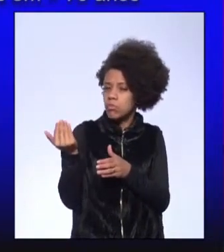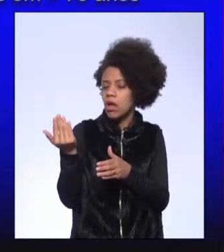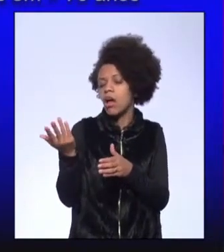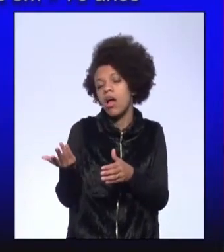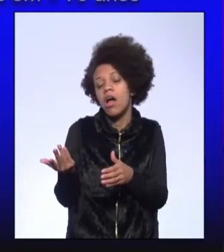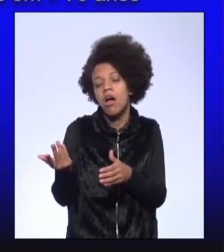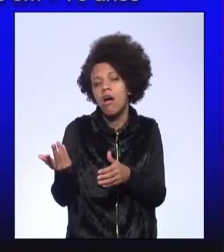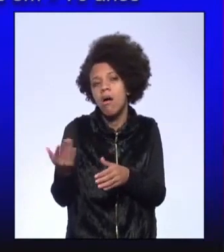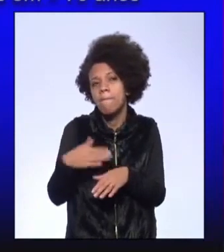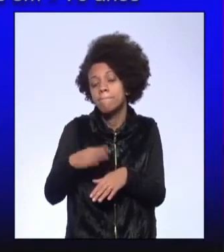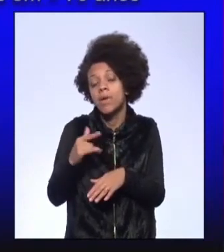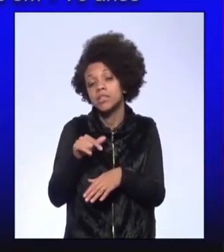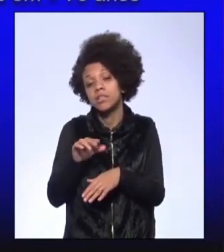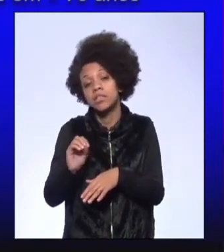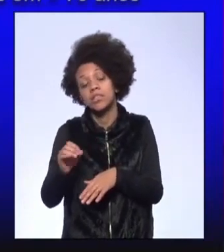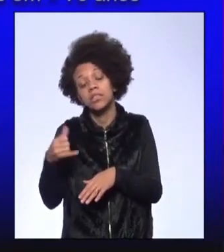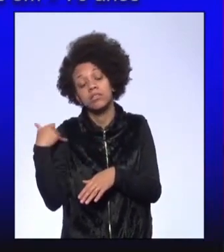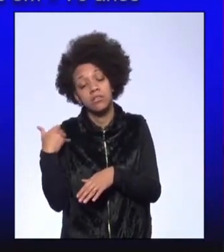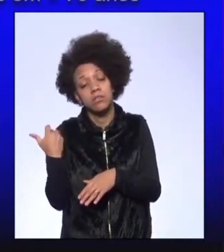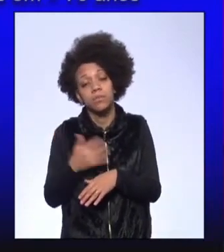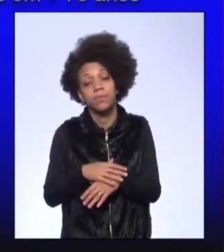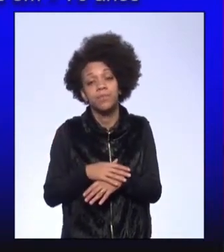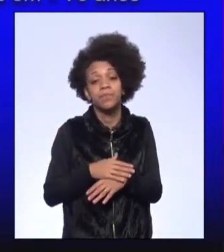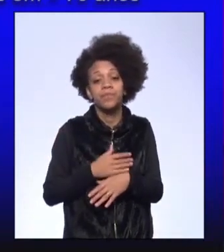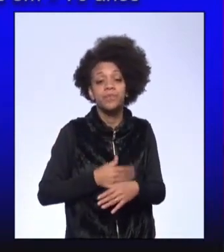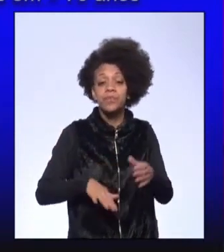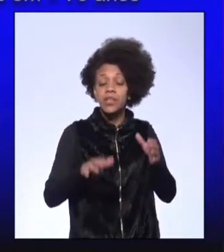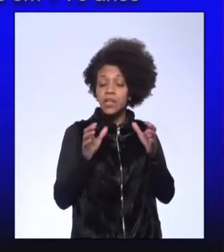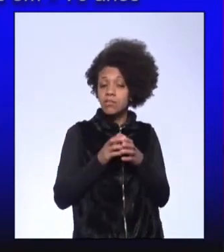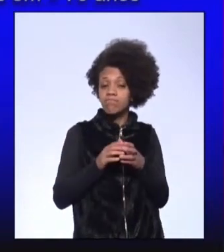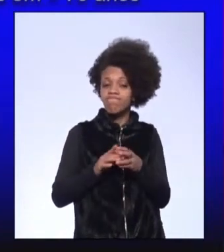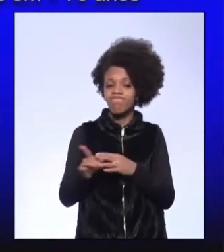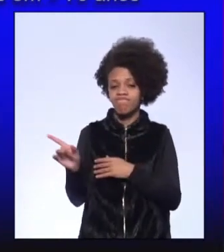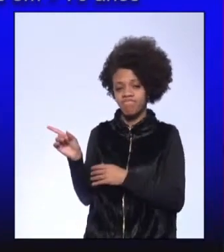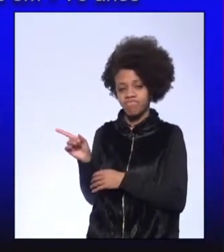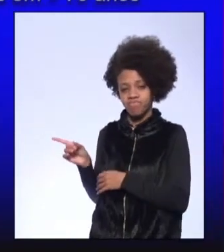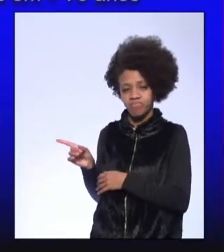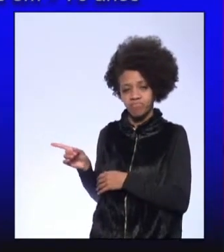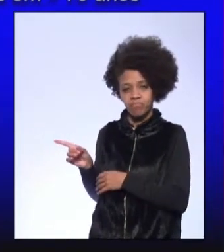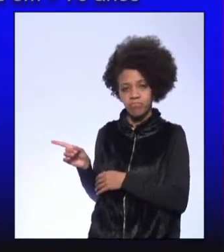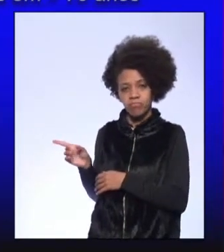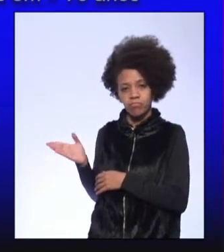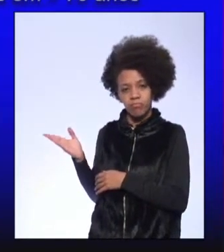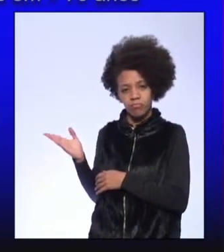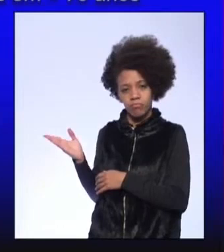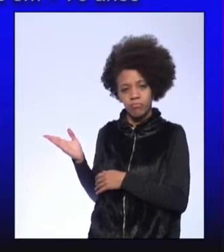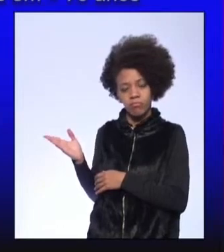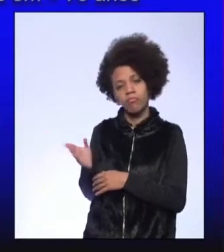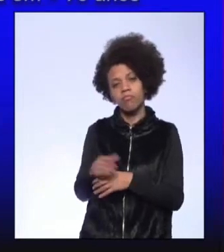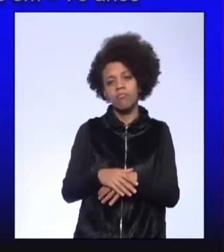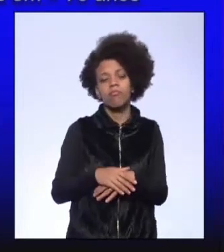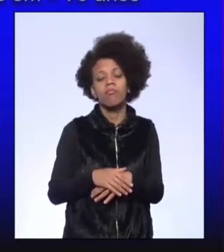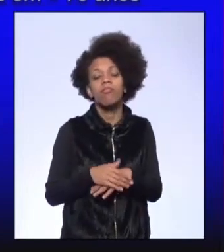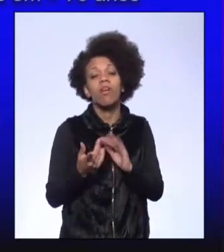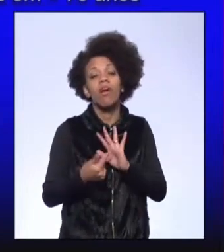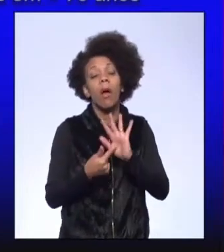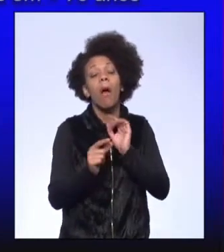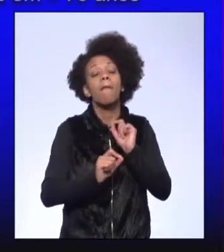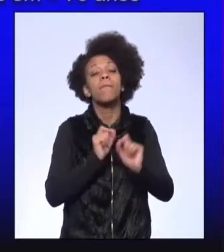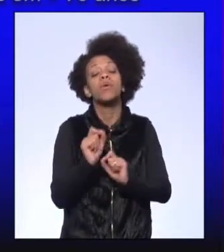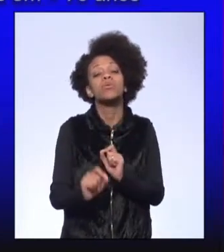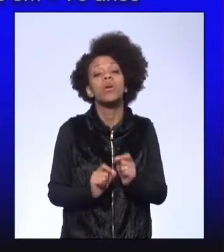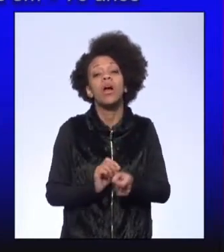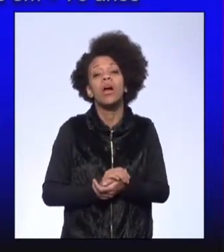mais de 70 anos. E aqui embaixo a gente vê nesse gráfico aqui, né, mostrando, vamos